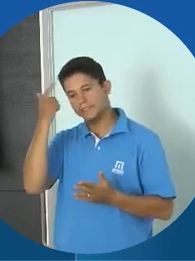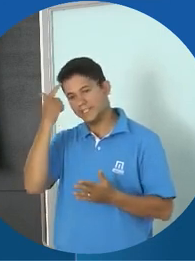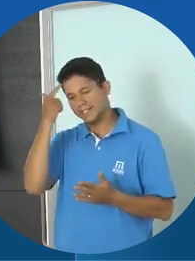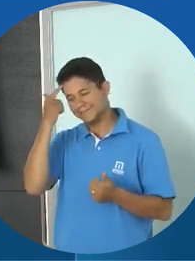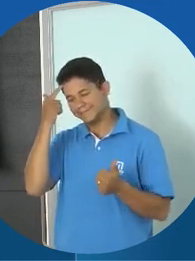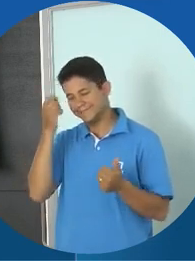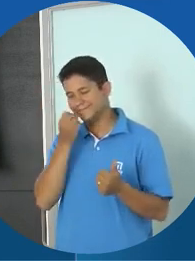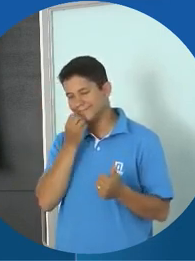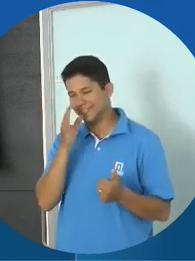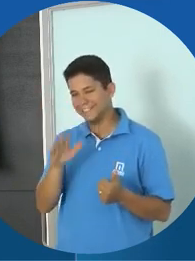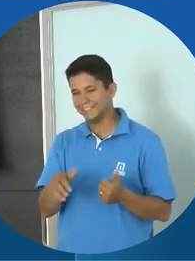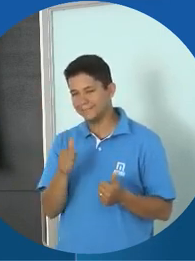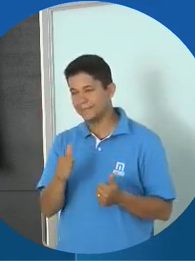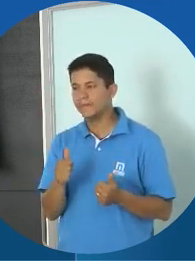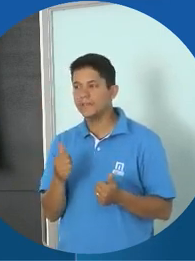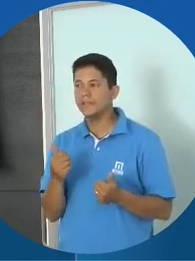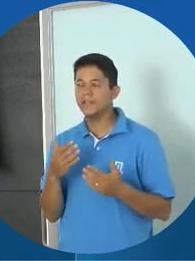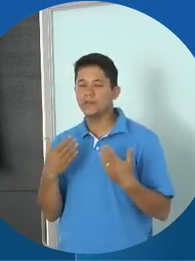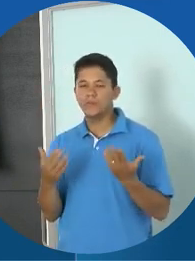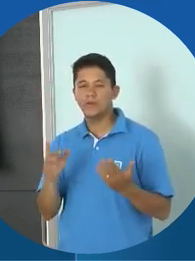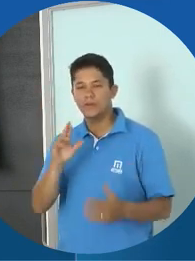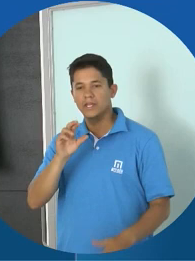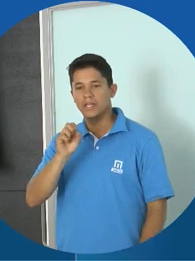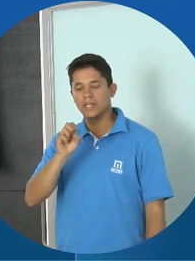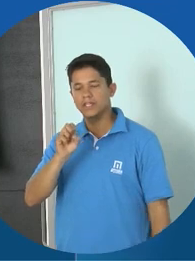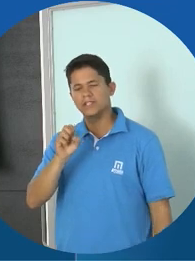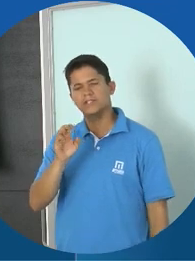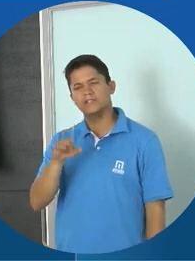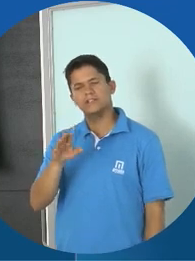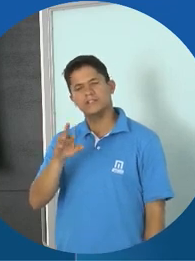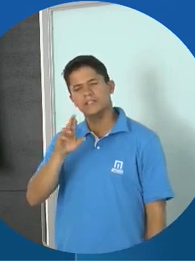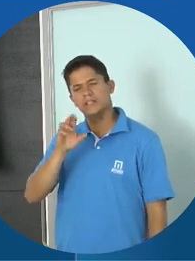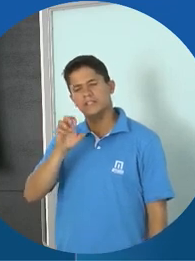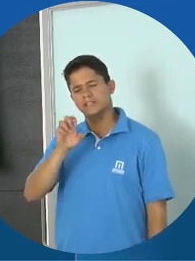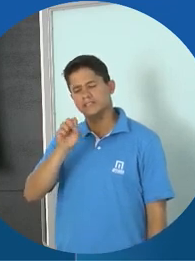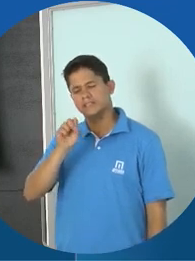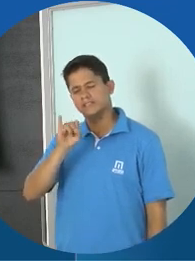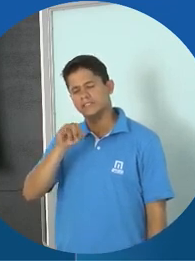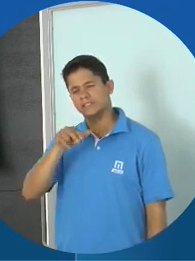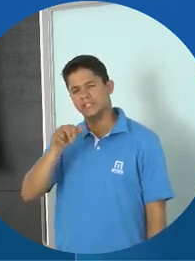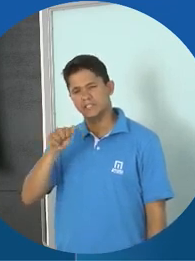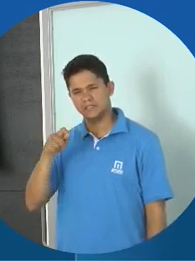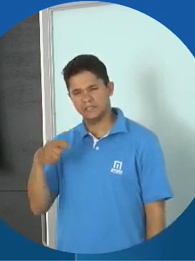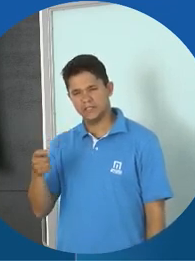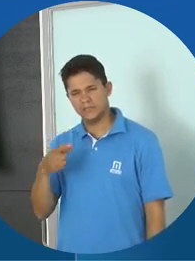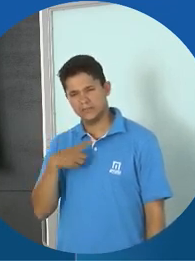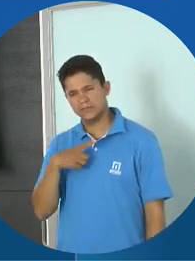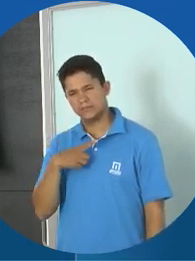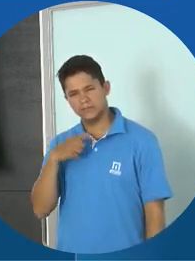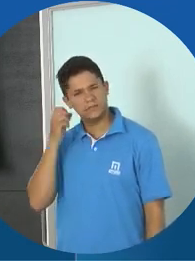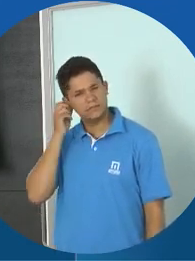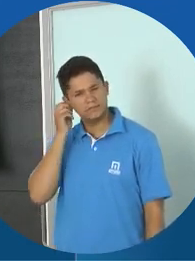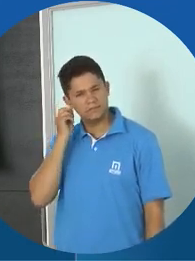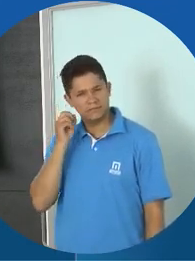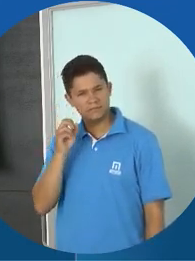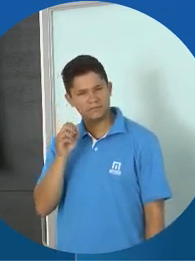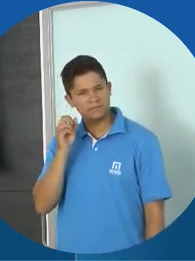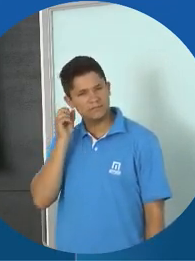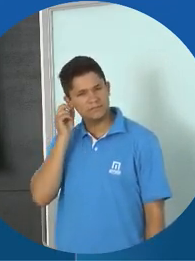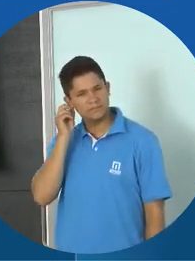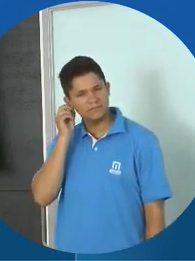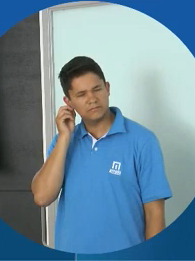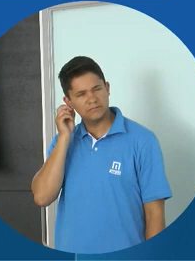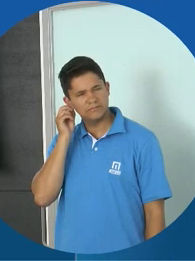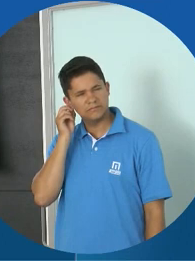eu posso estar aplicando no solo. Será que são as mesmas resinas de uma situação de infraestrutura, de pilares?